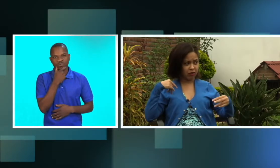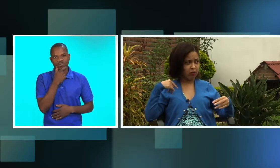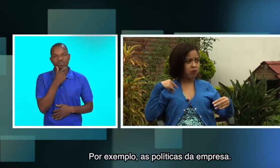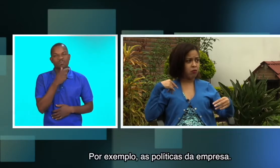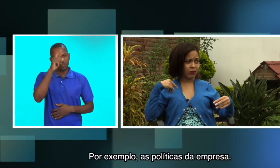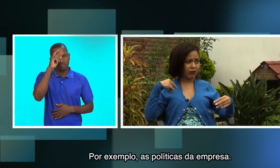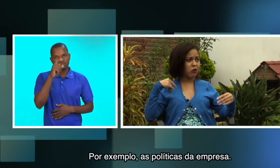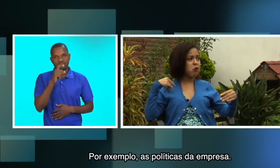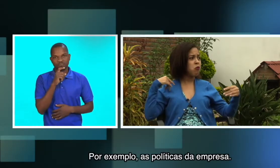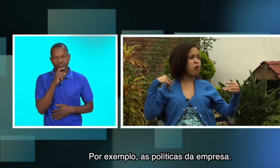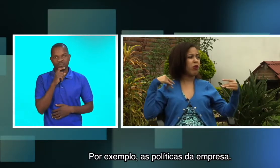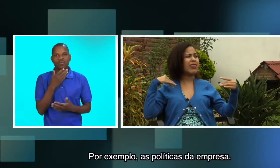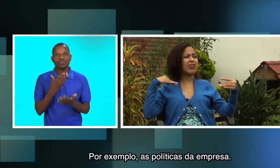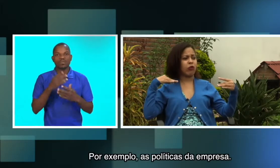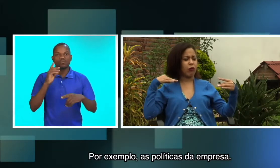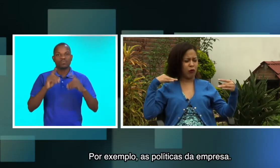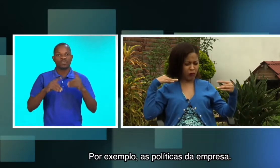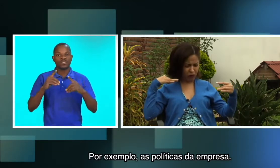a